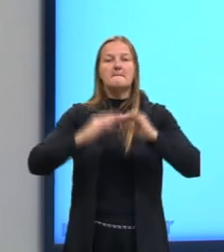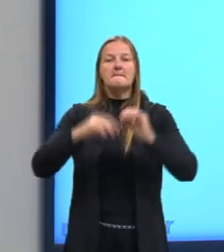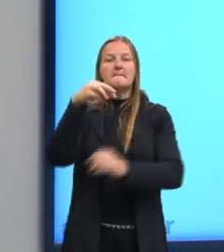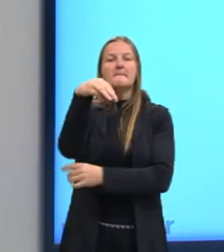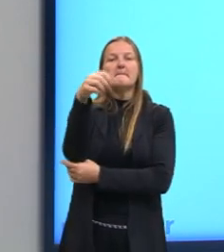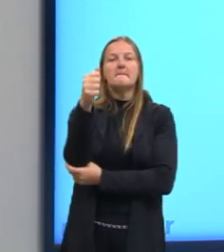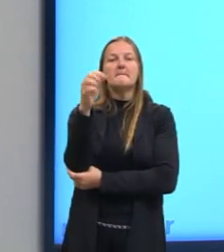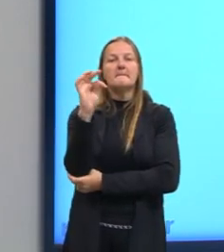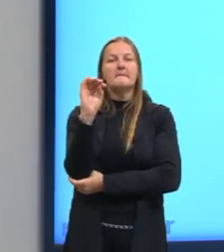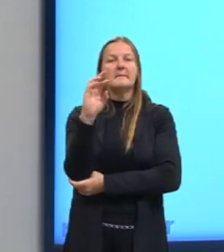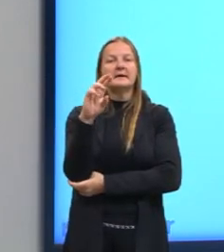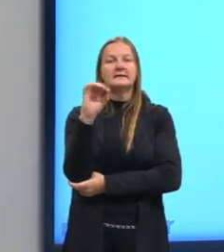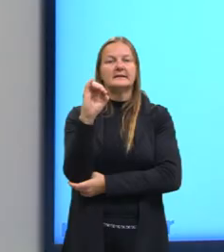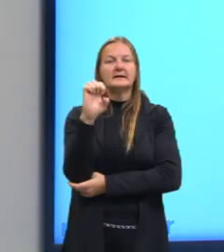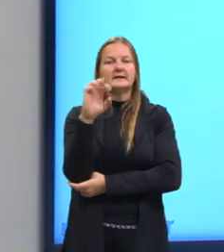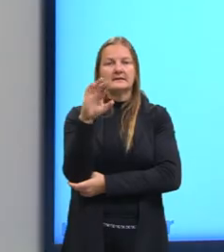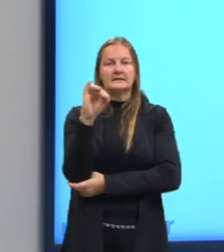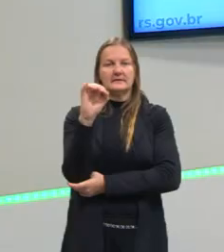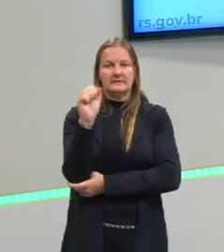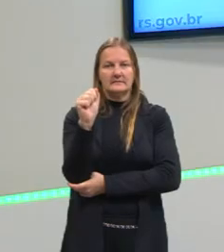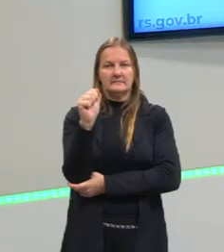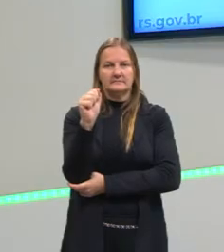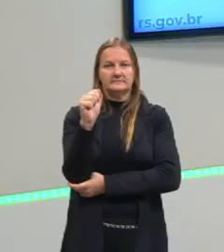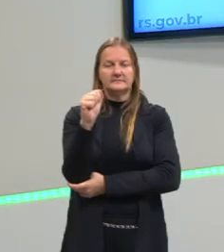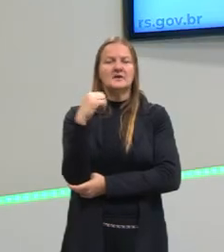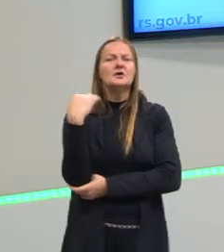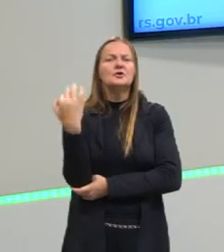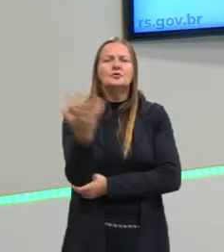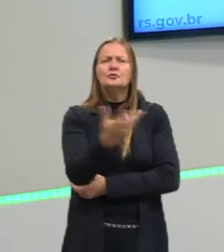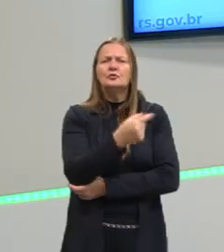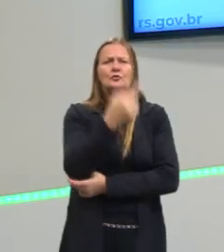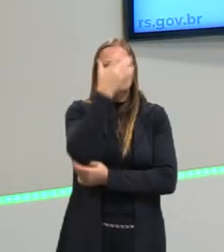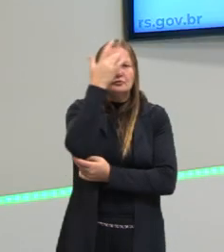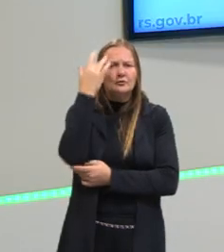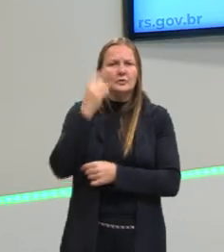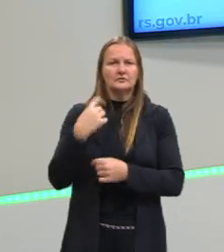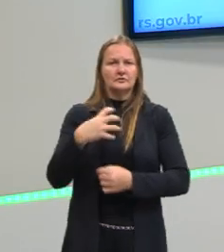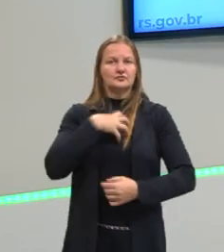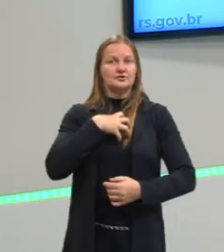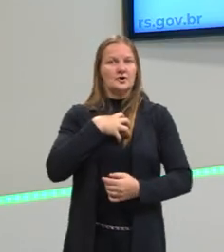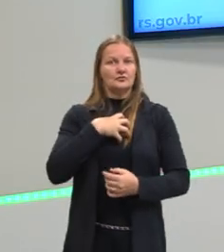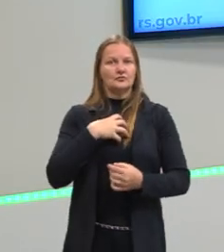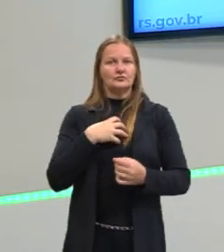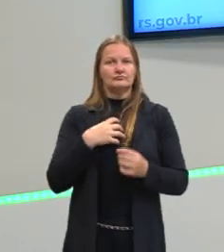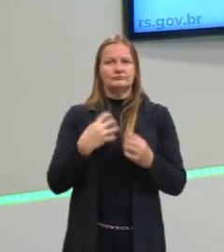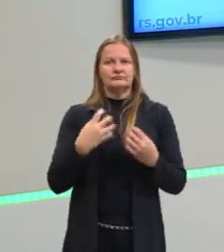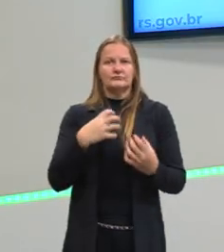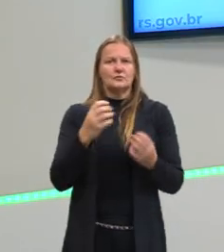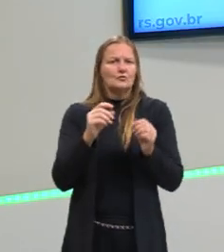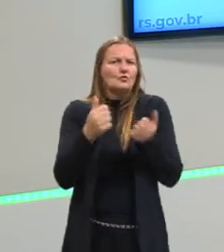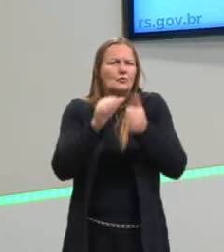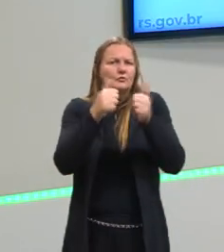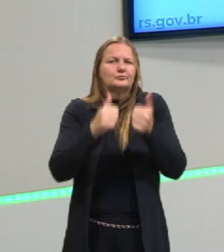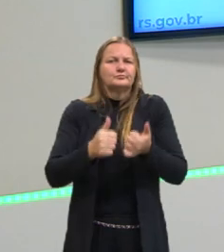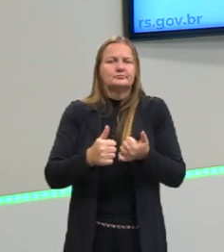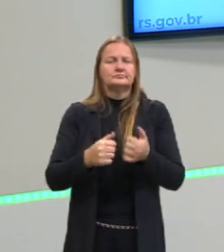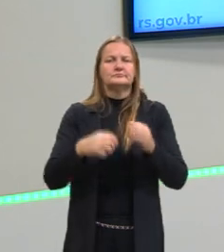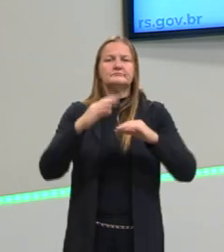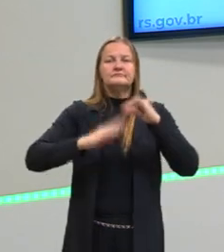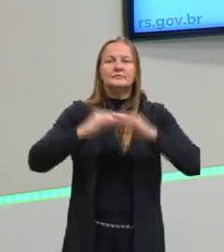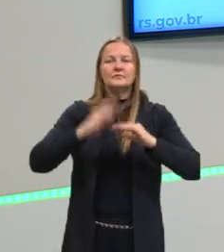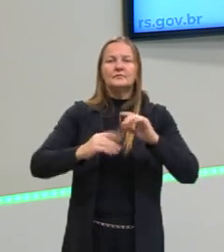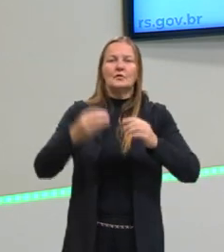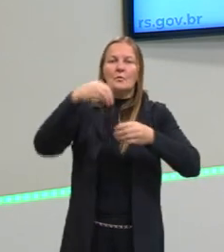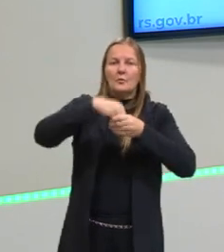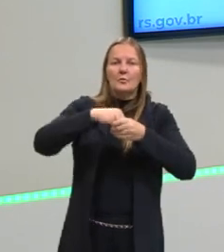forma que ele propõe a todos nós temos uma forma nós temos uma forma composto